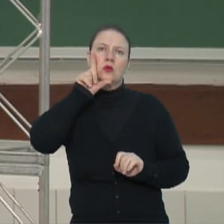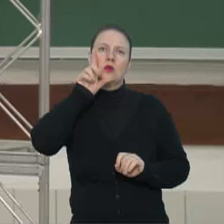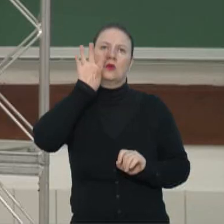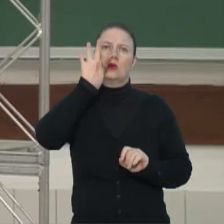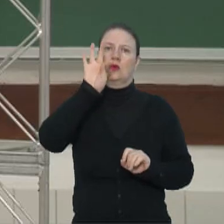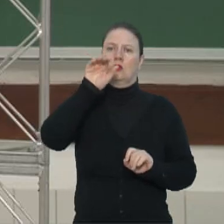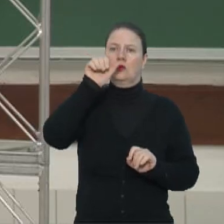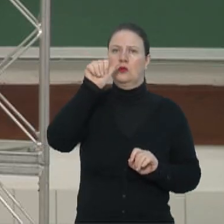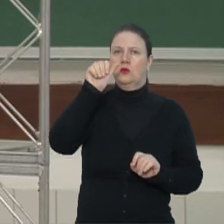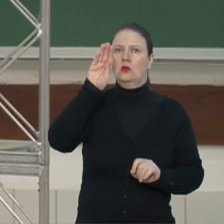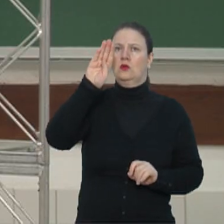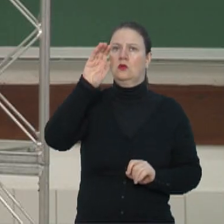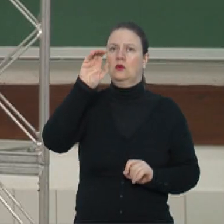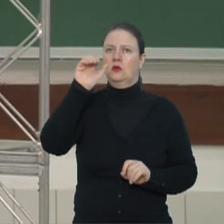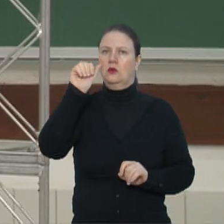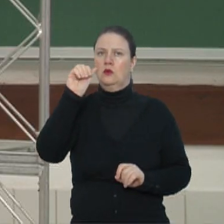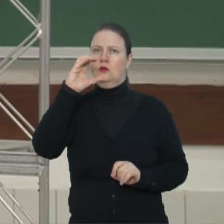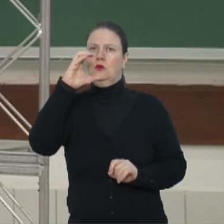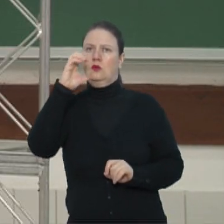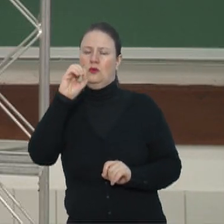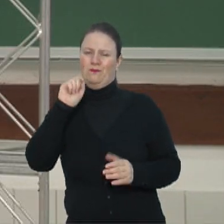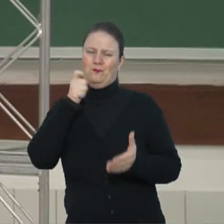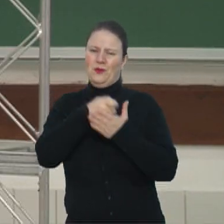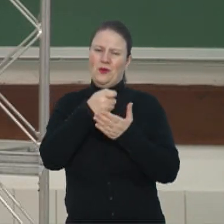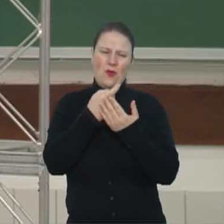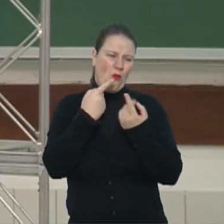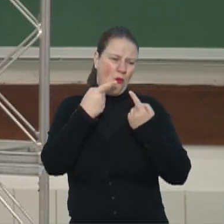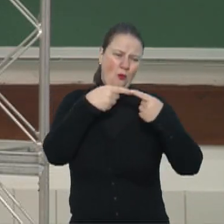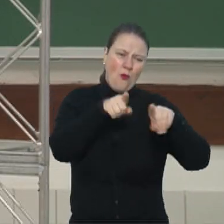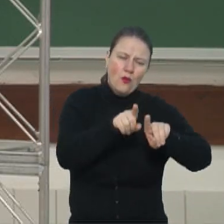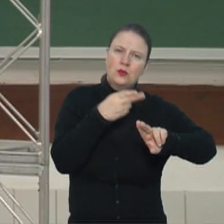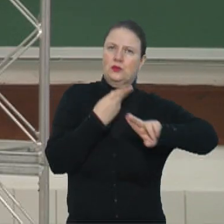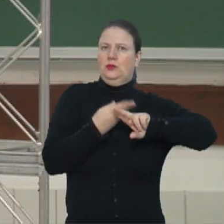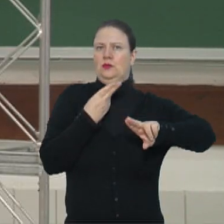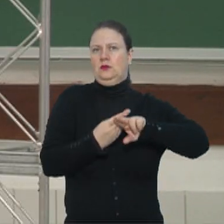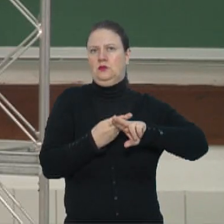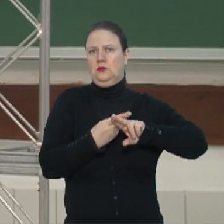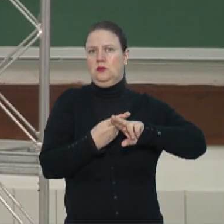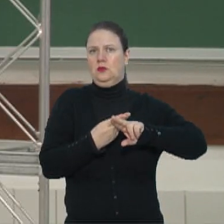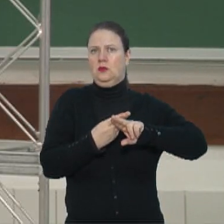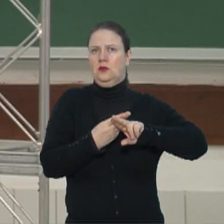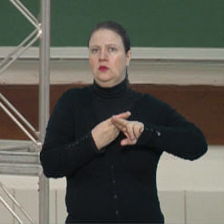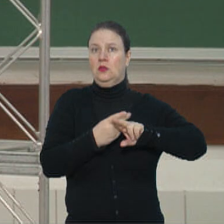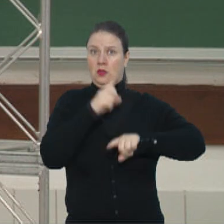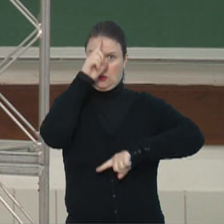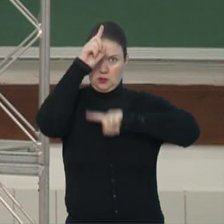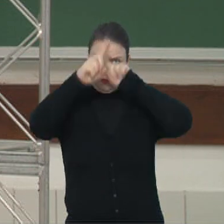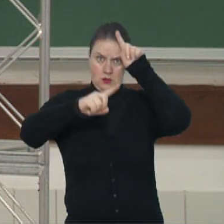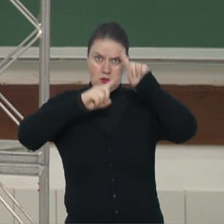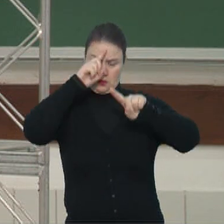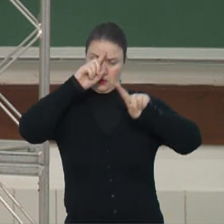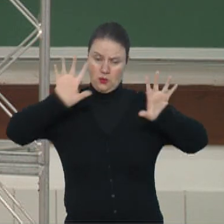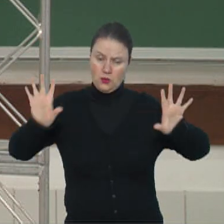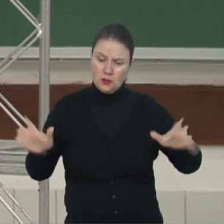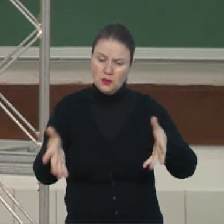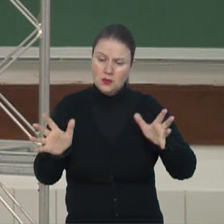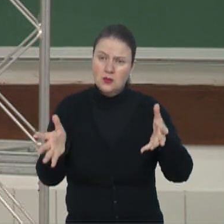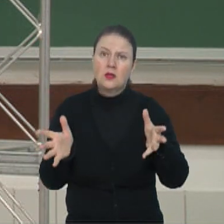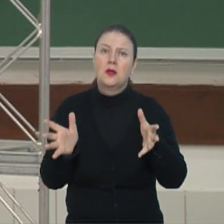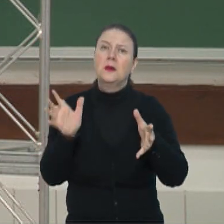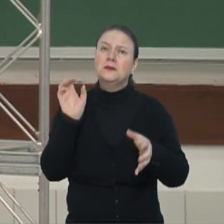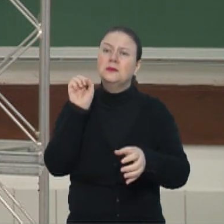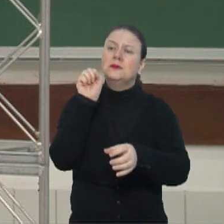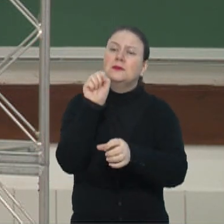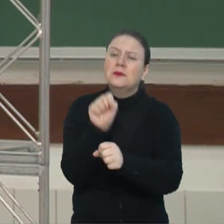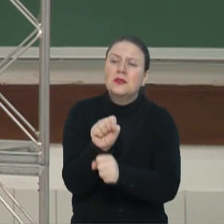Ela luta contra o uso do tabaco. Tá? O trabalho dela é incentivar que as pessoas parem de